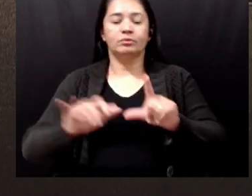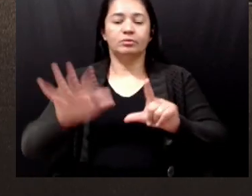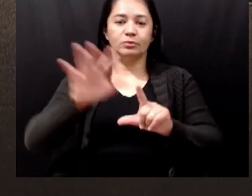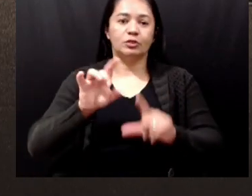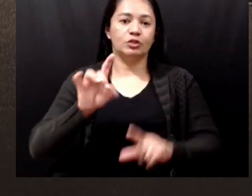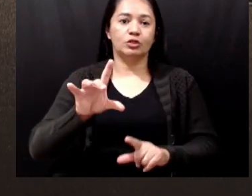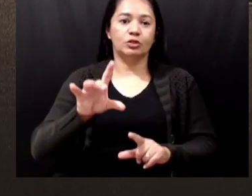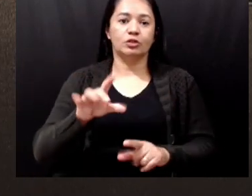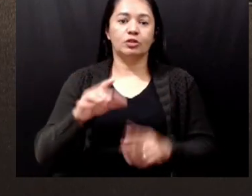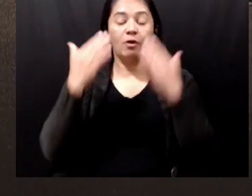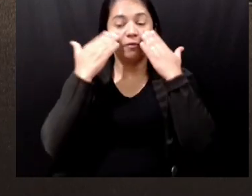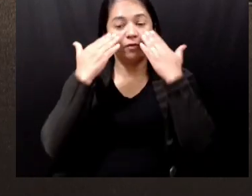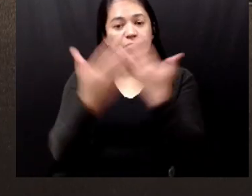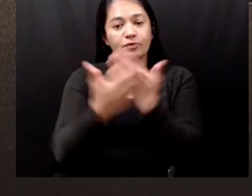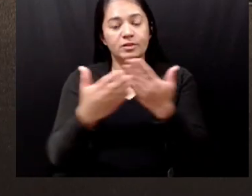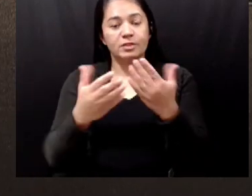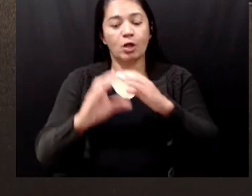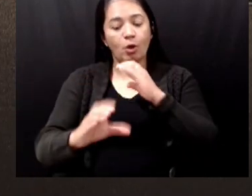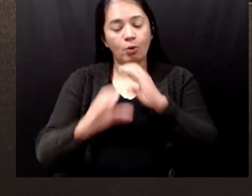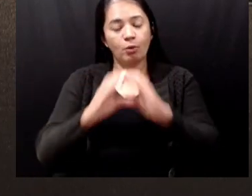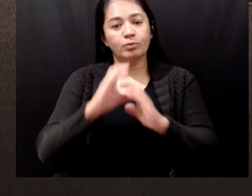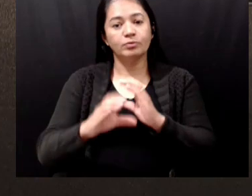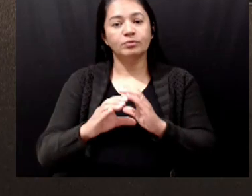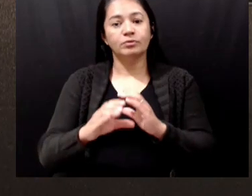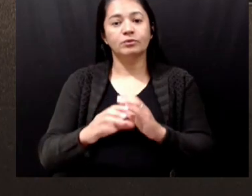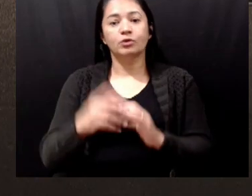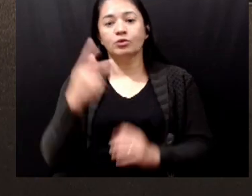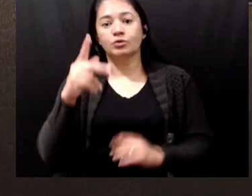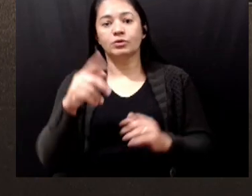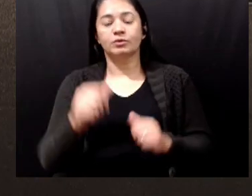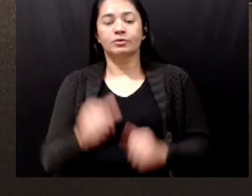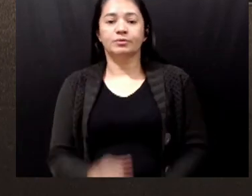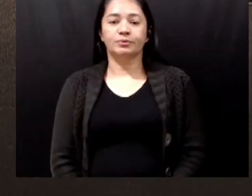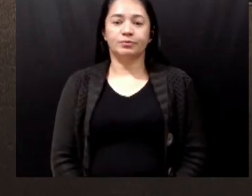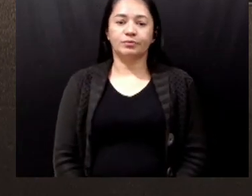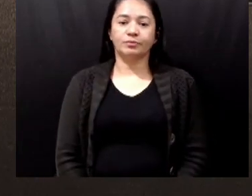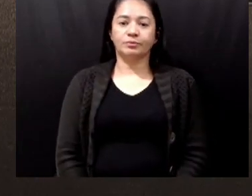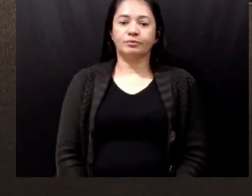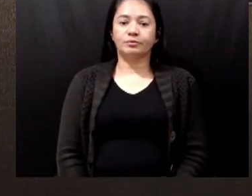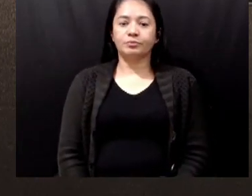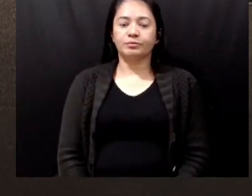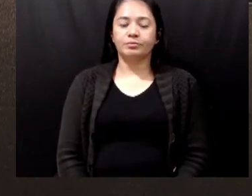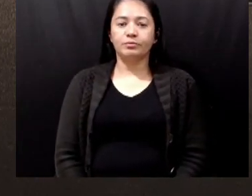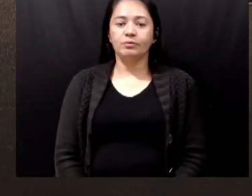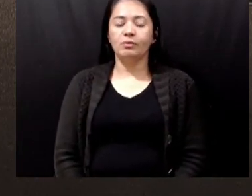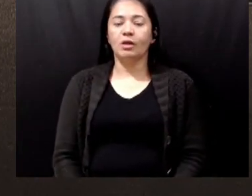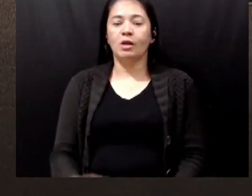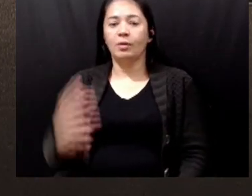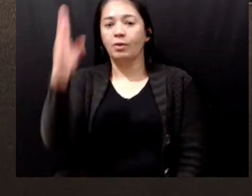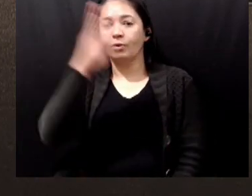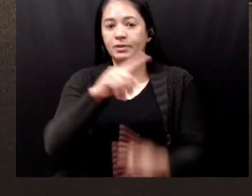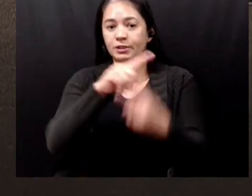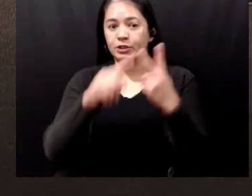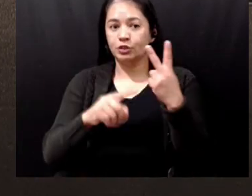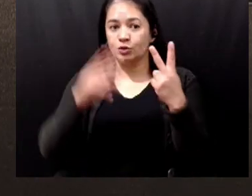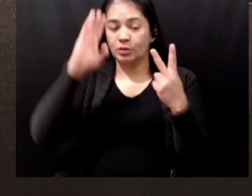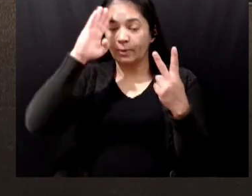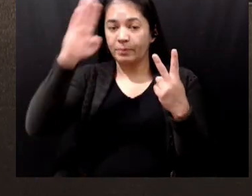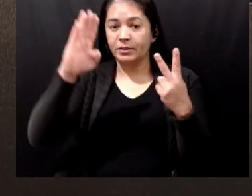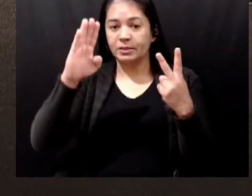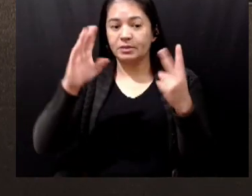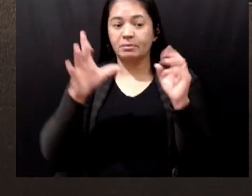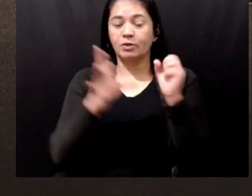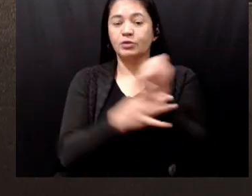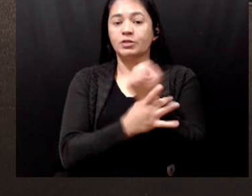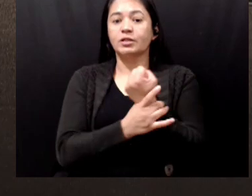ter comunicação com aqueles teus ativos ali. E no Brasil, né, existem duas principais redes de segurança, né, para o investidor. A